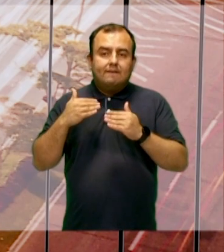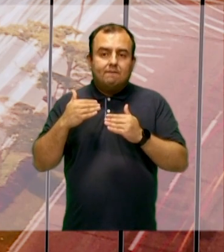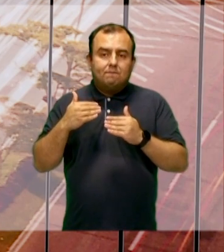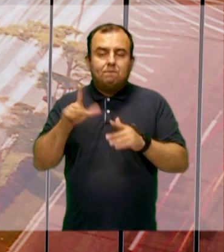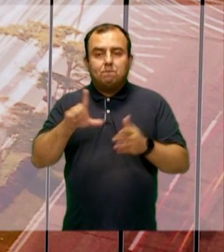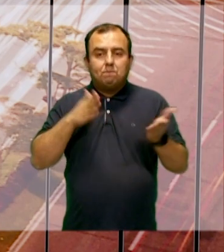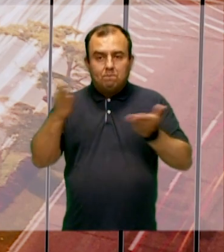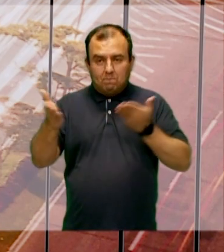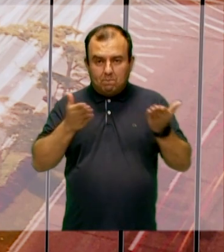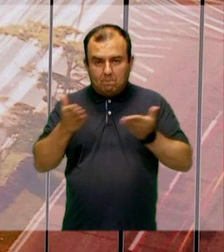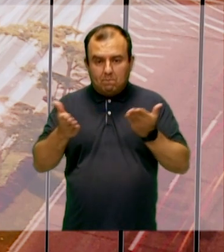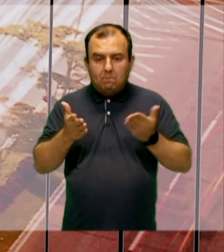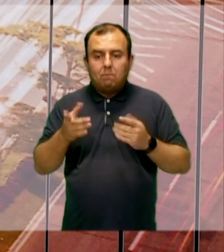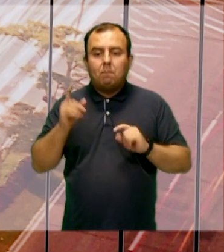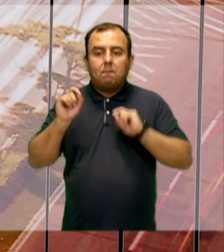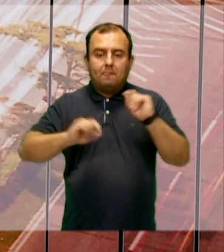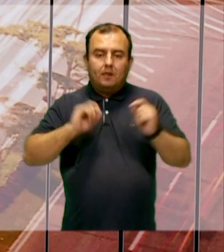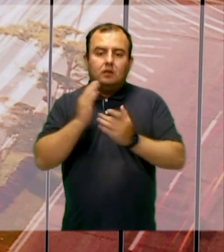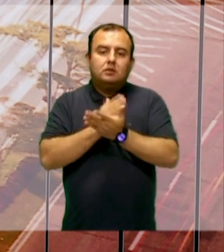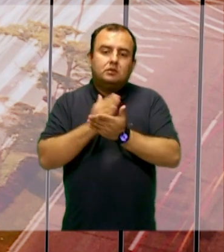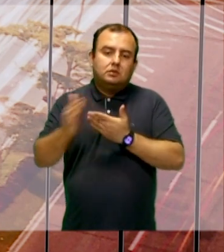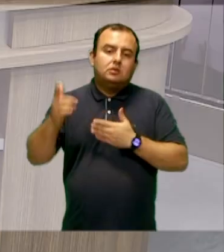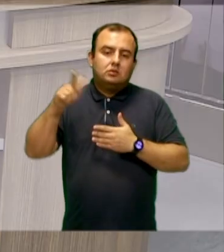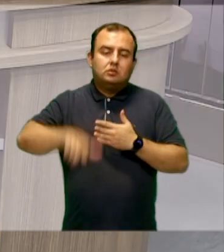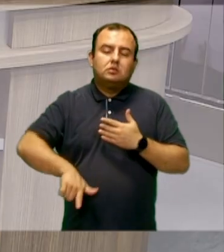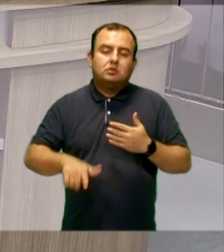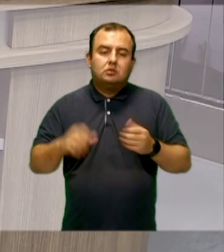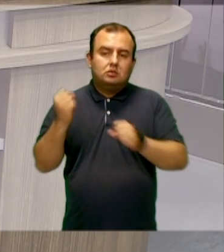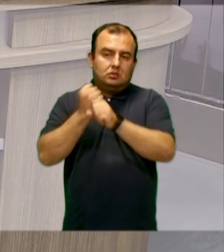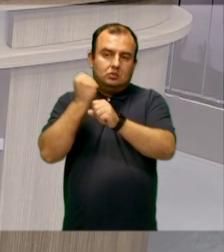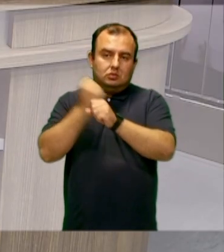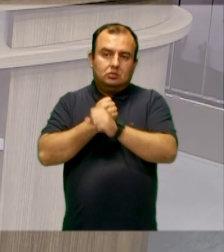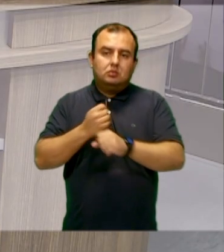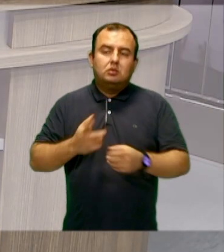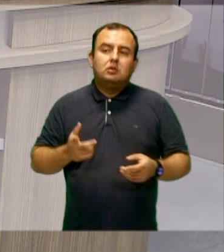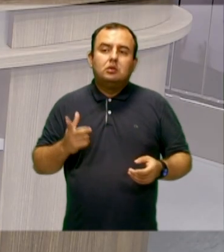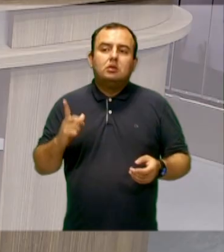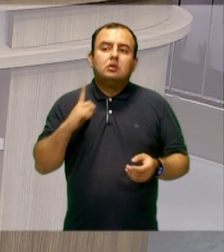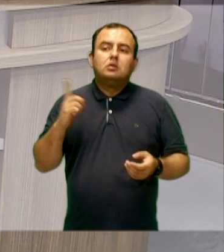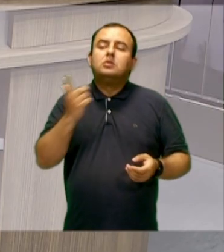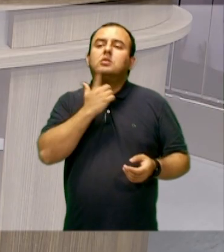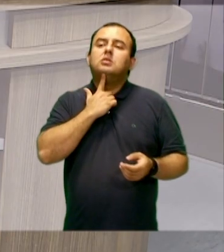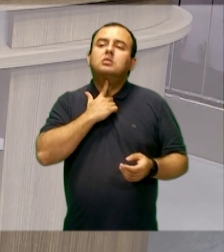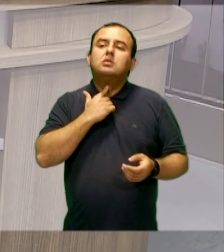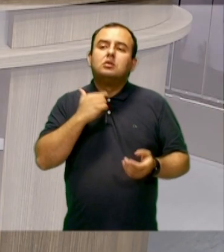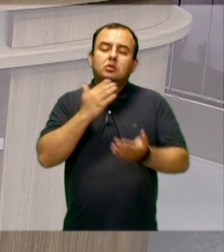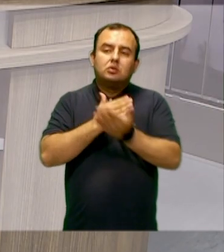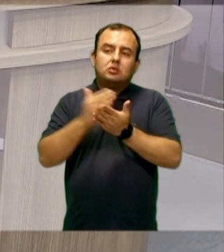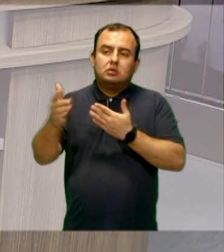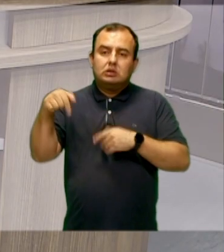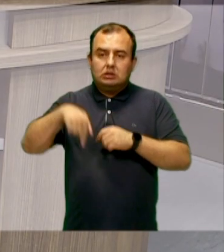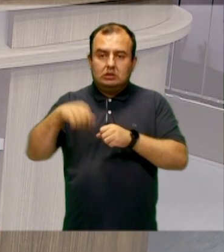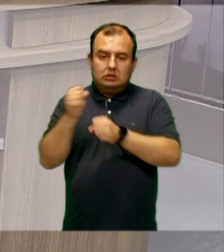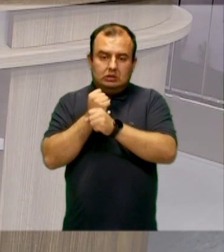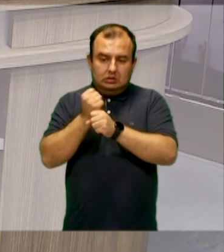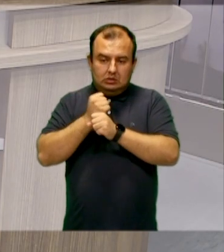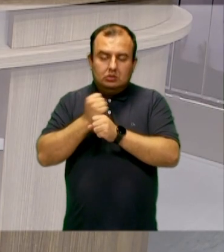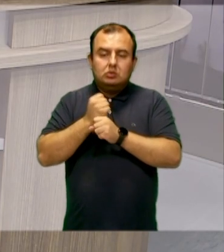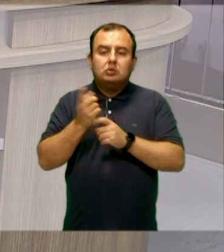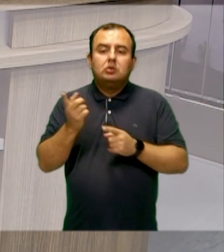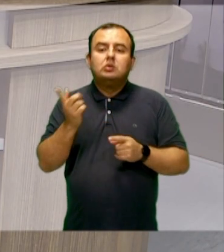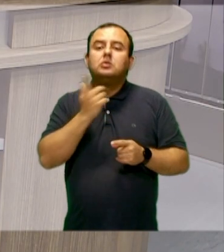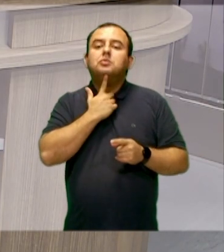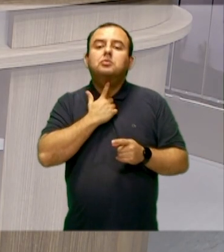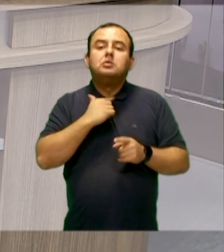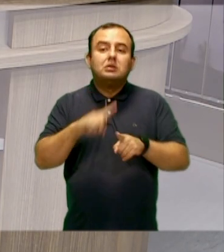essa licitação para que inicie efetivamente essa obra, não? Nós temos muita vontade de iniciar essa obra esse ano ainda. Nós temos